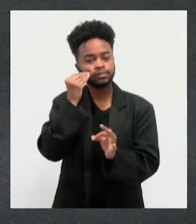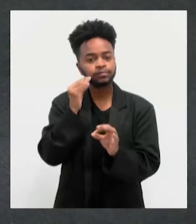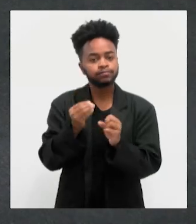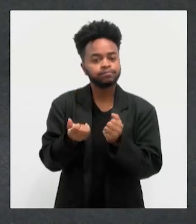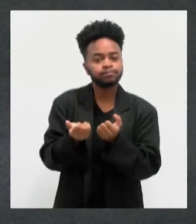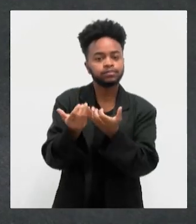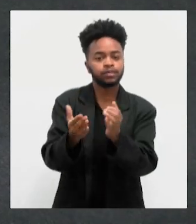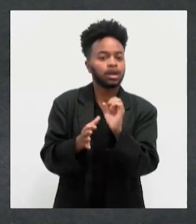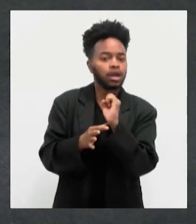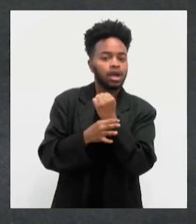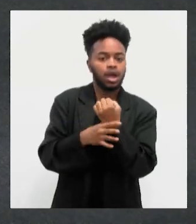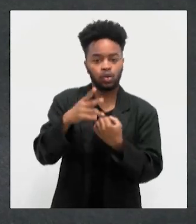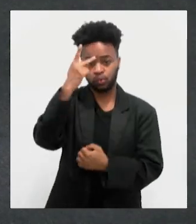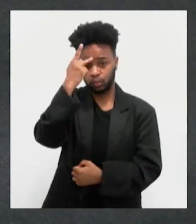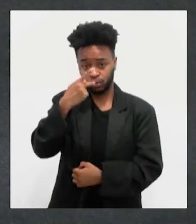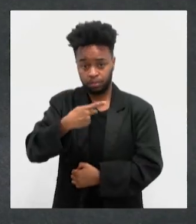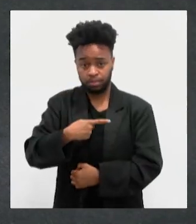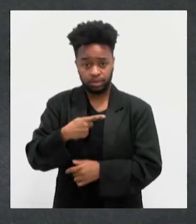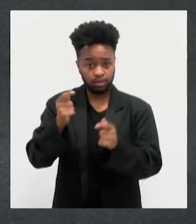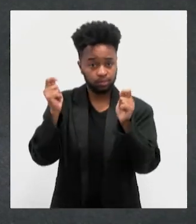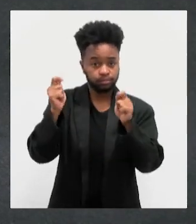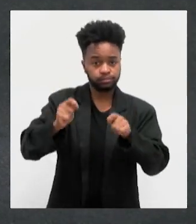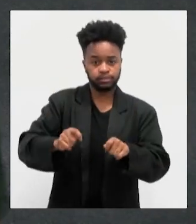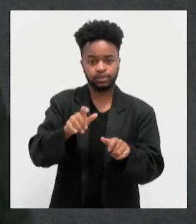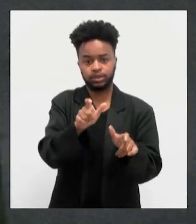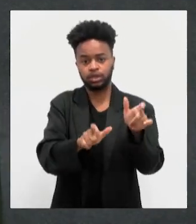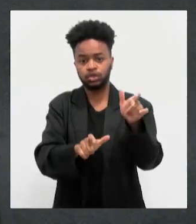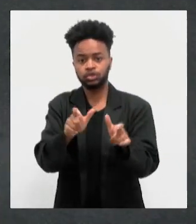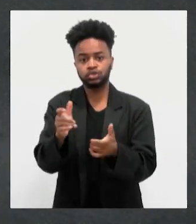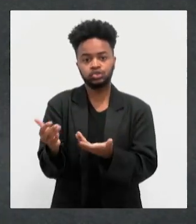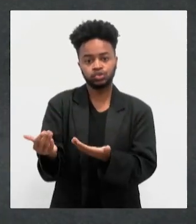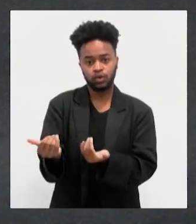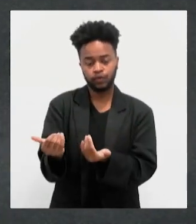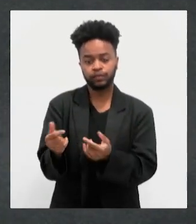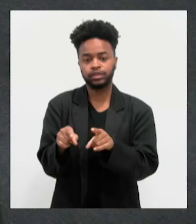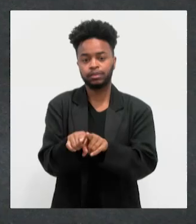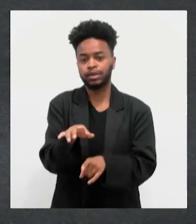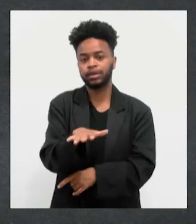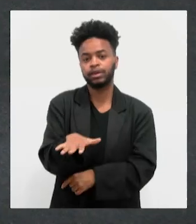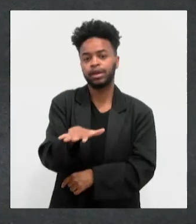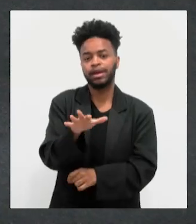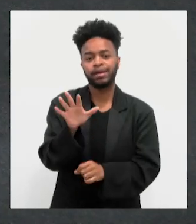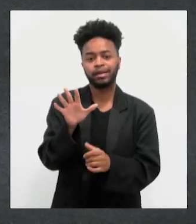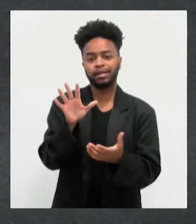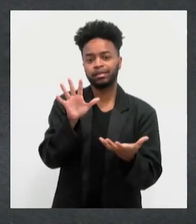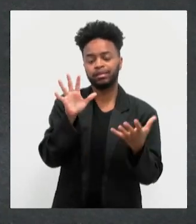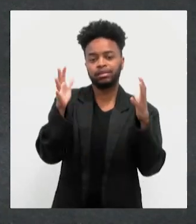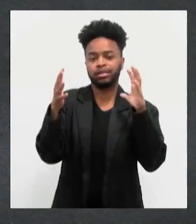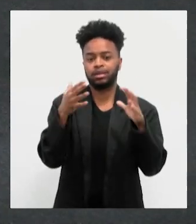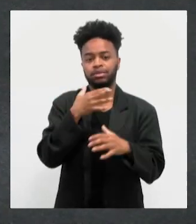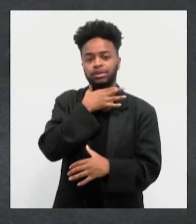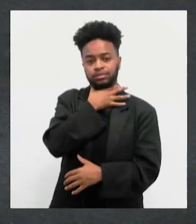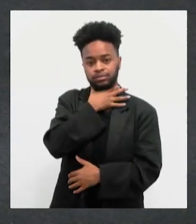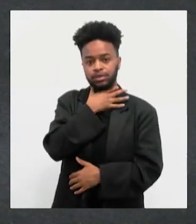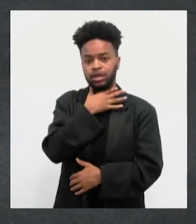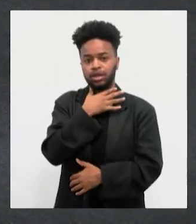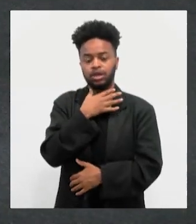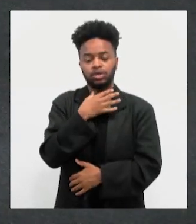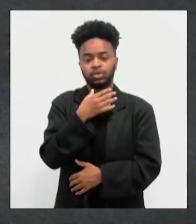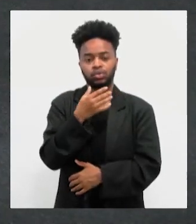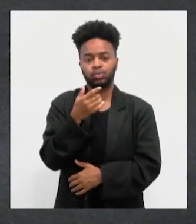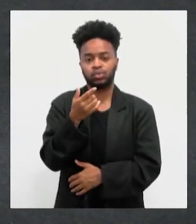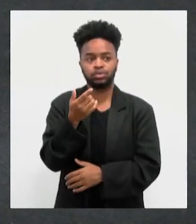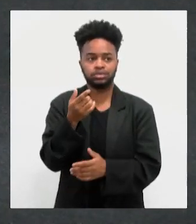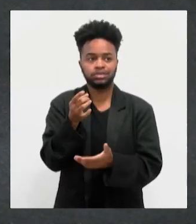autonomia, competência para a juventude. E nesse cenário de crise climática, que não poupa ninguém, né,